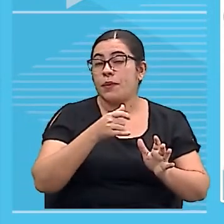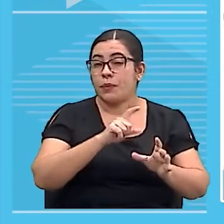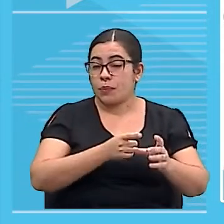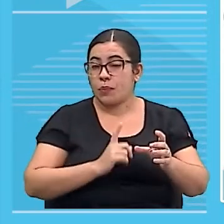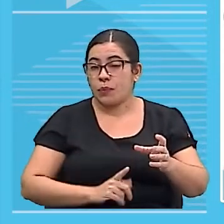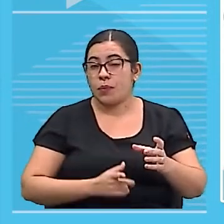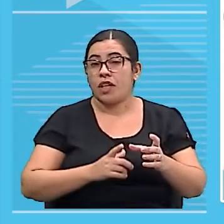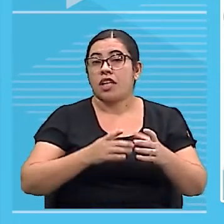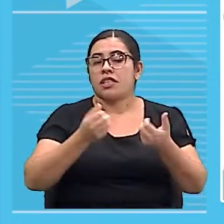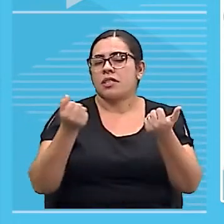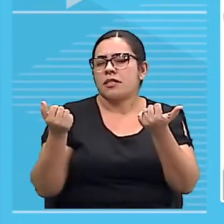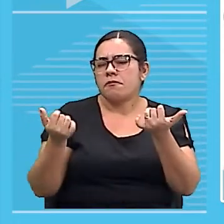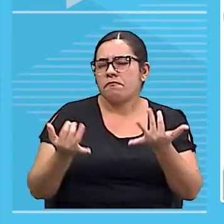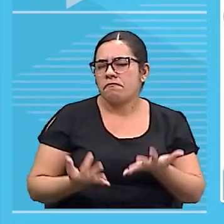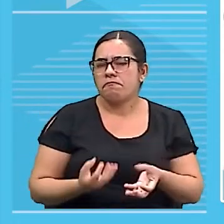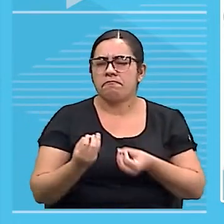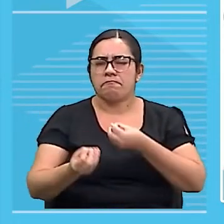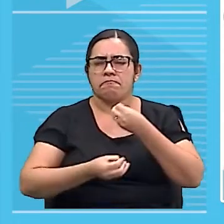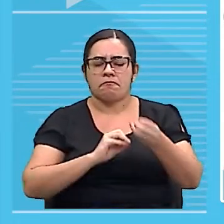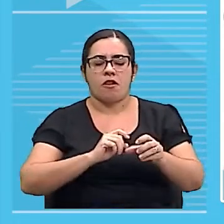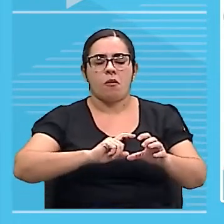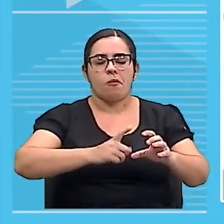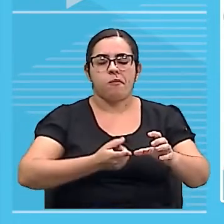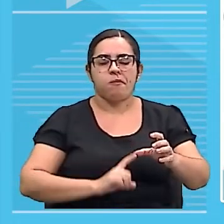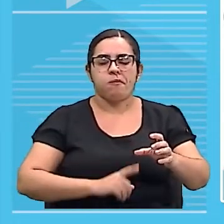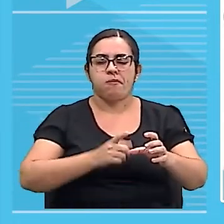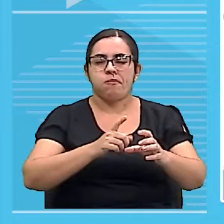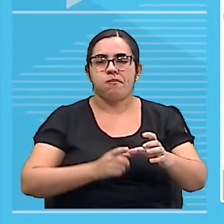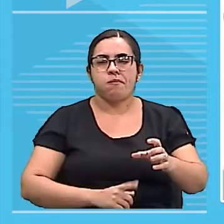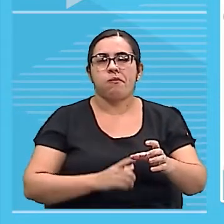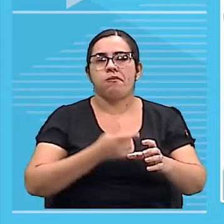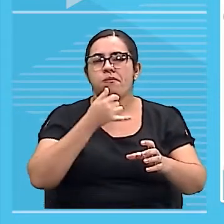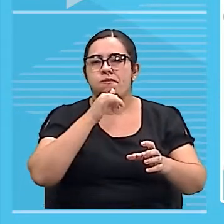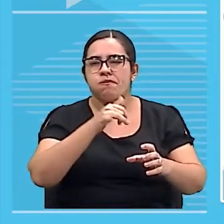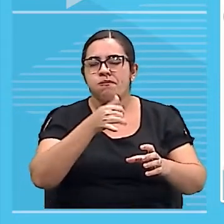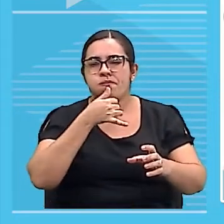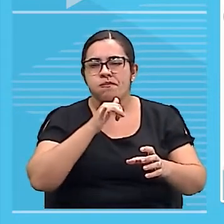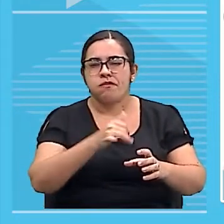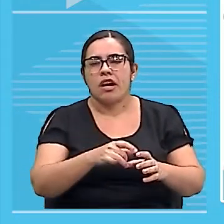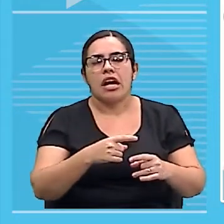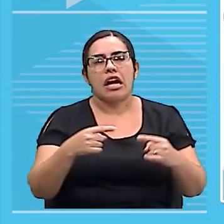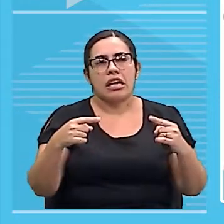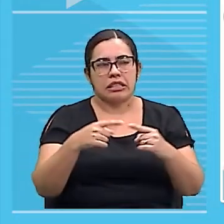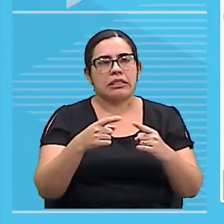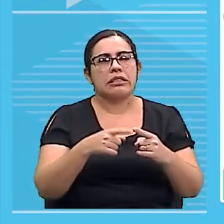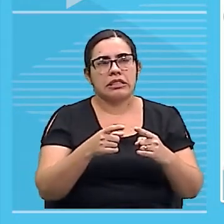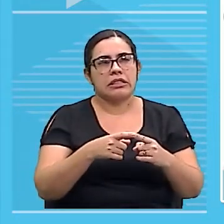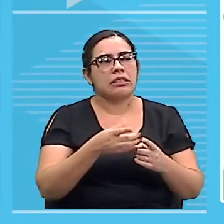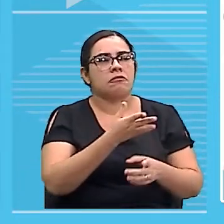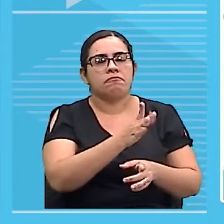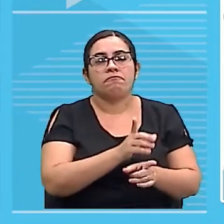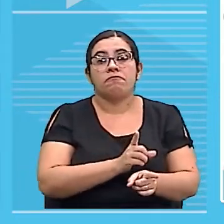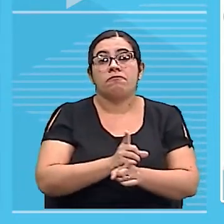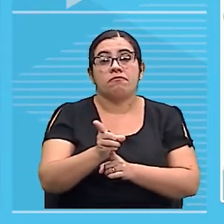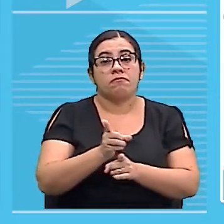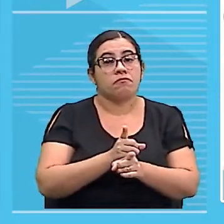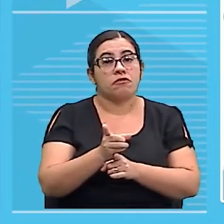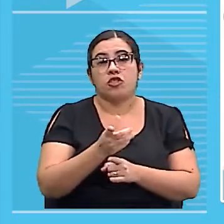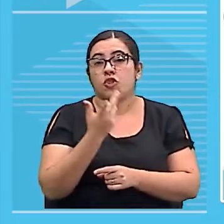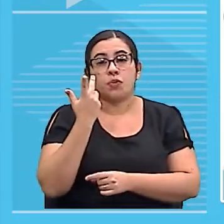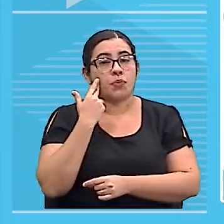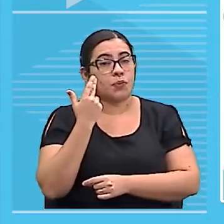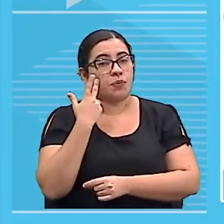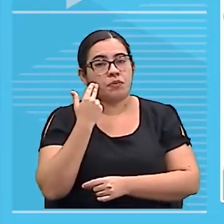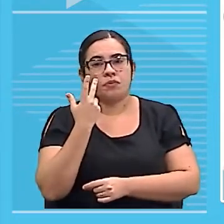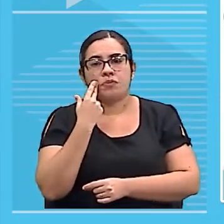a corrente ela segue esse sentido o sentido convencional